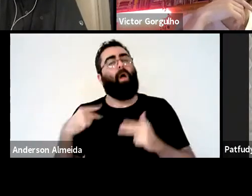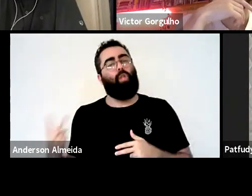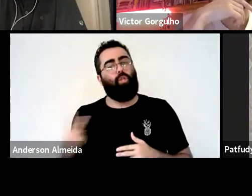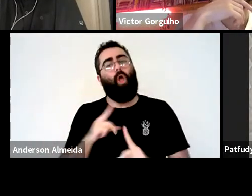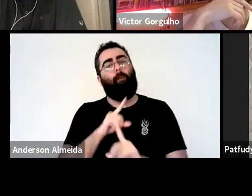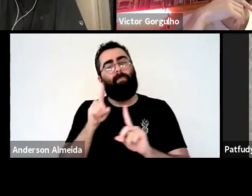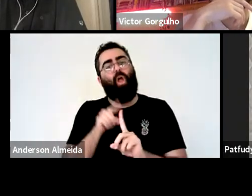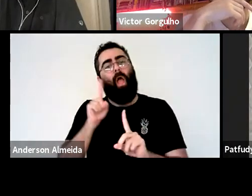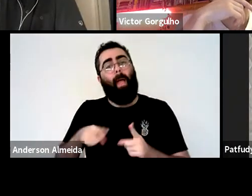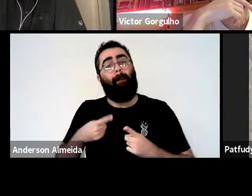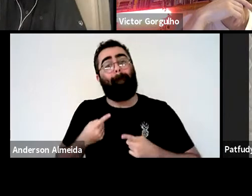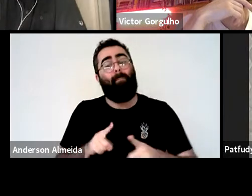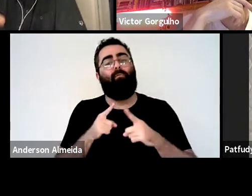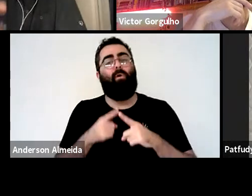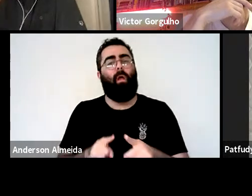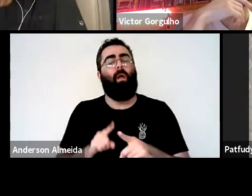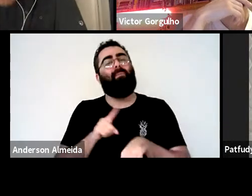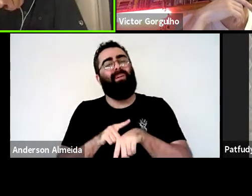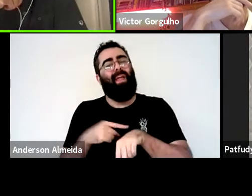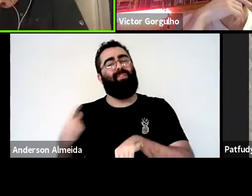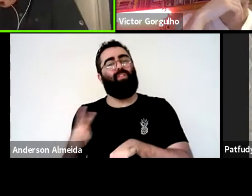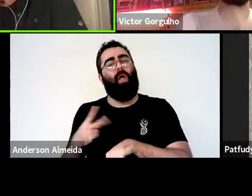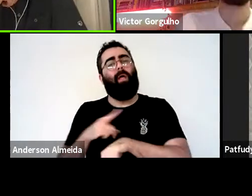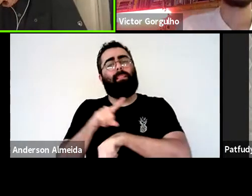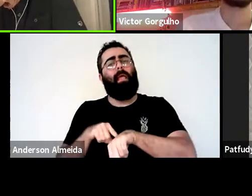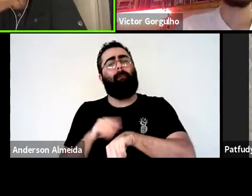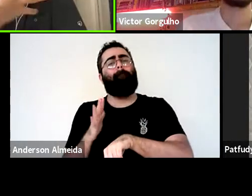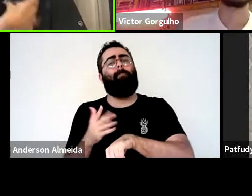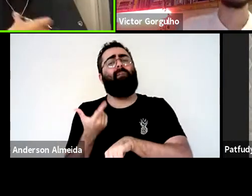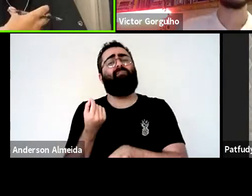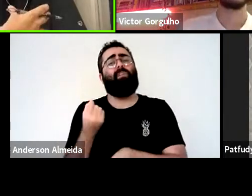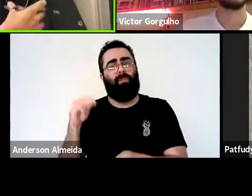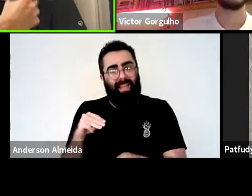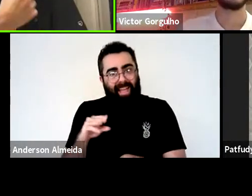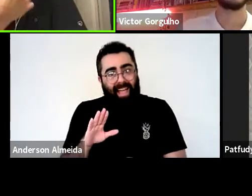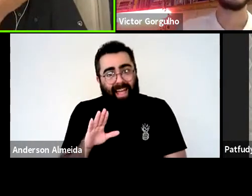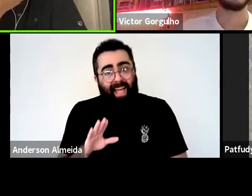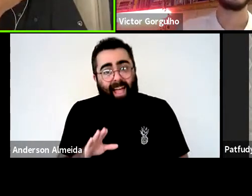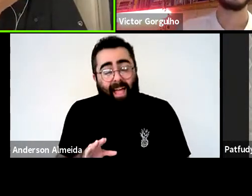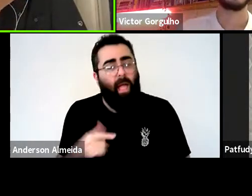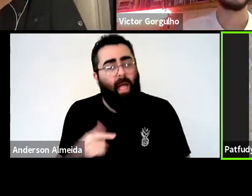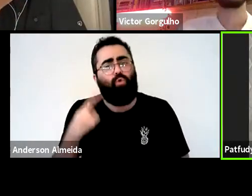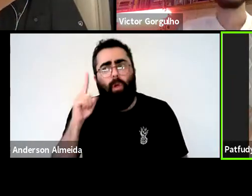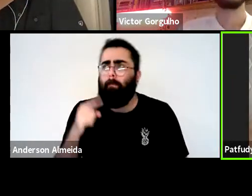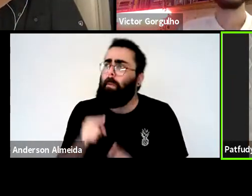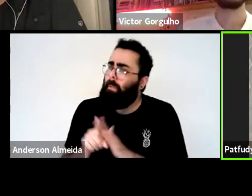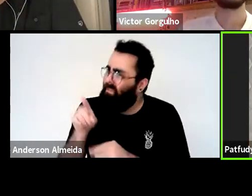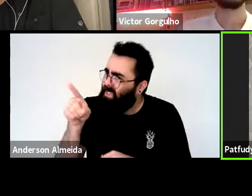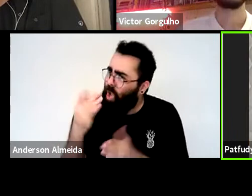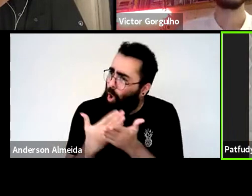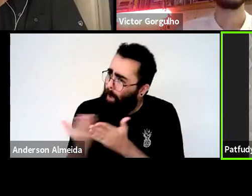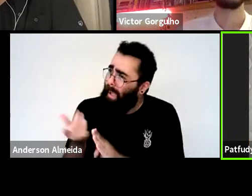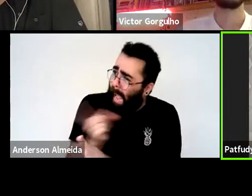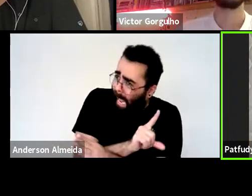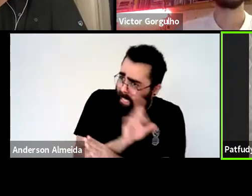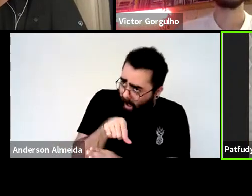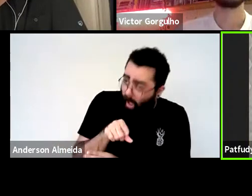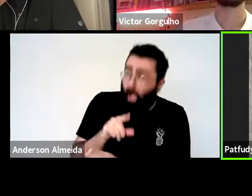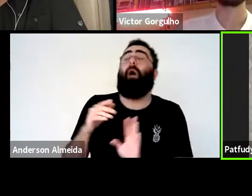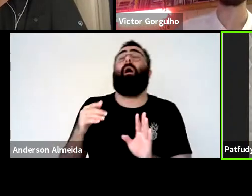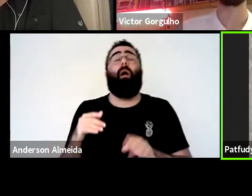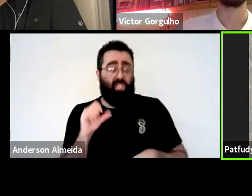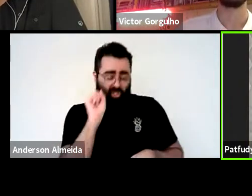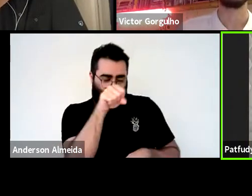lá, pelo menos 20 minutos, porque tem esse momento de. Ah, vocês começam antes para já. É Sim, isso? quando as pessoas entram, o trabalho já